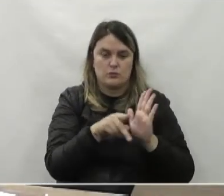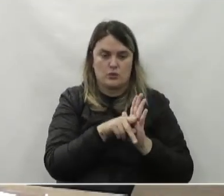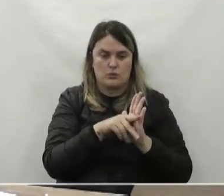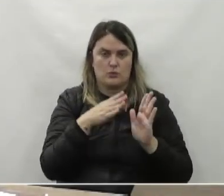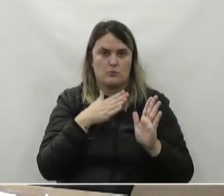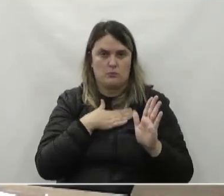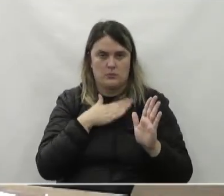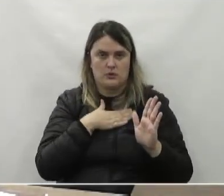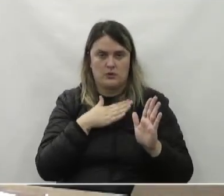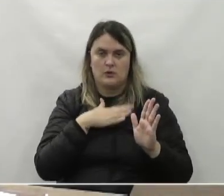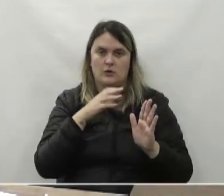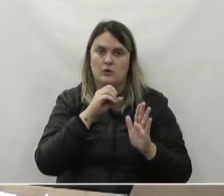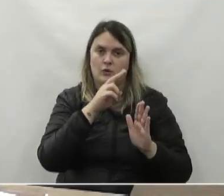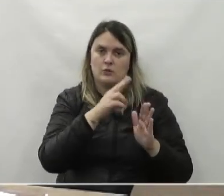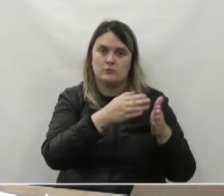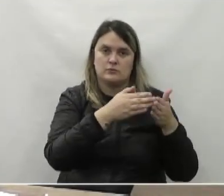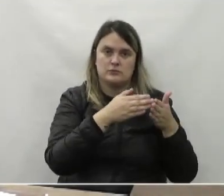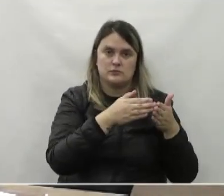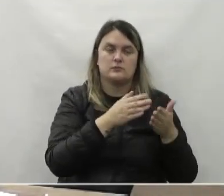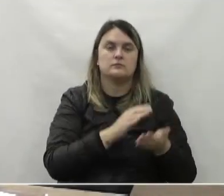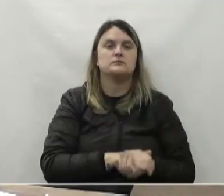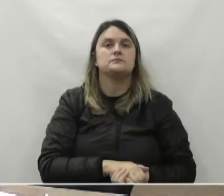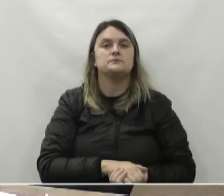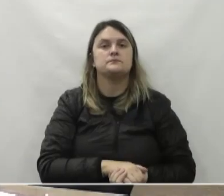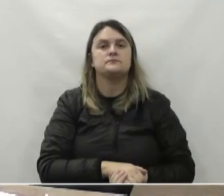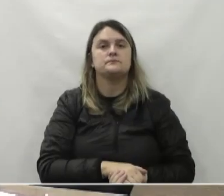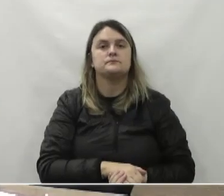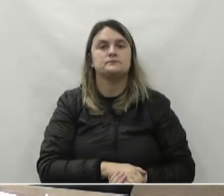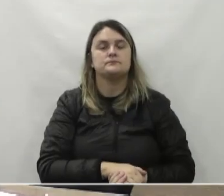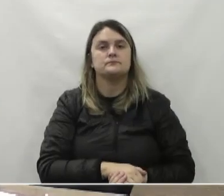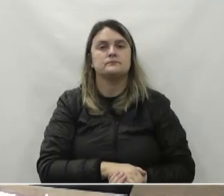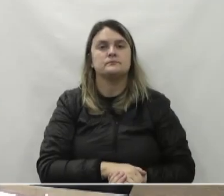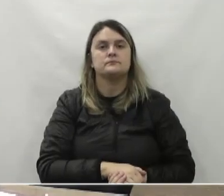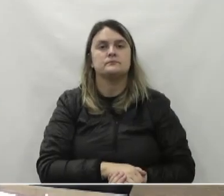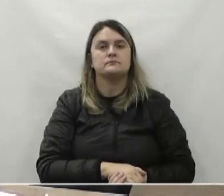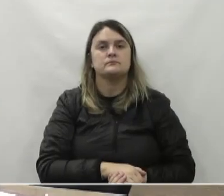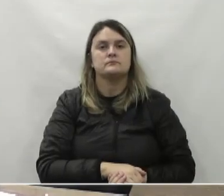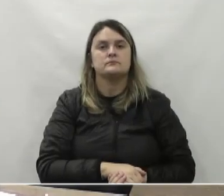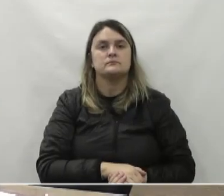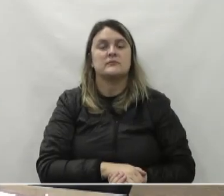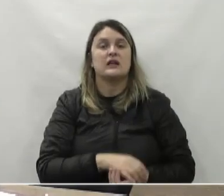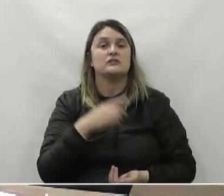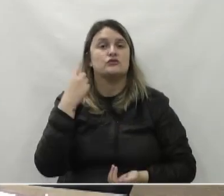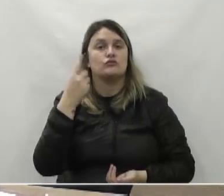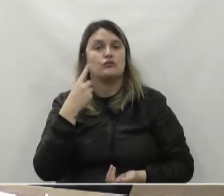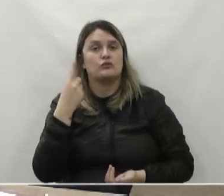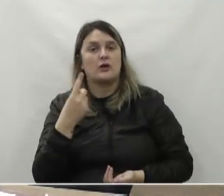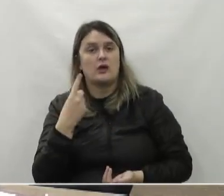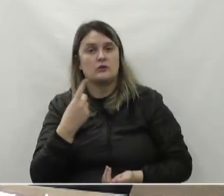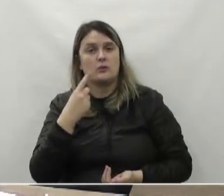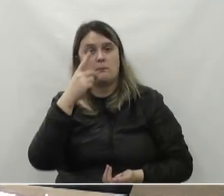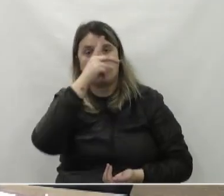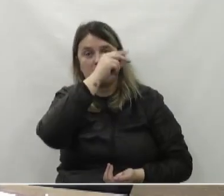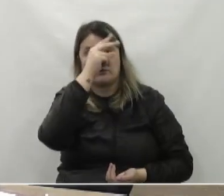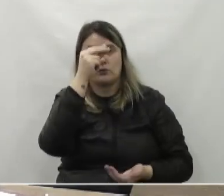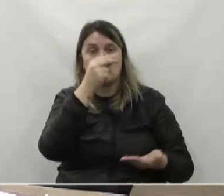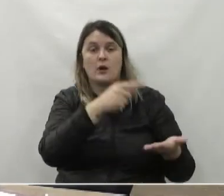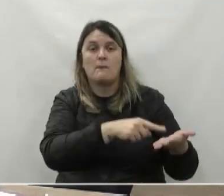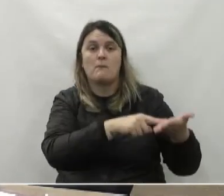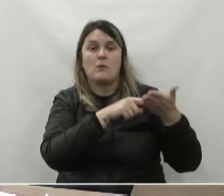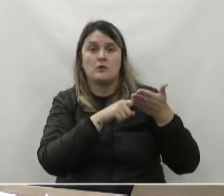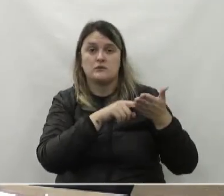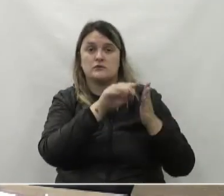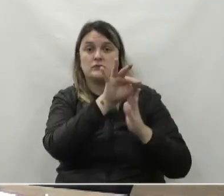ou até um requerimento verbal, para que o advogado da prefeitura nos encaminhe o